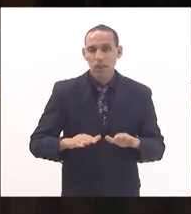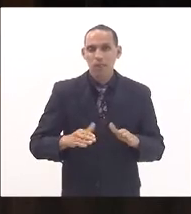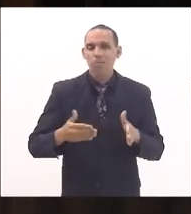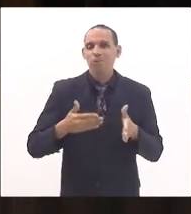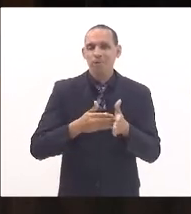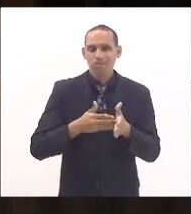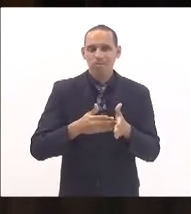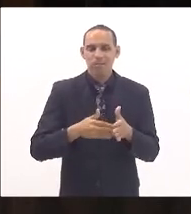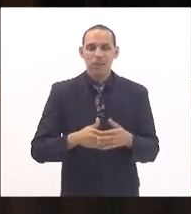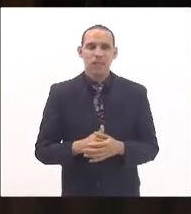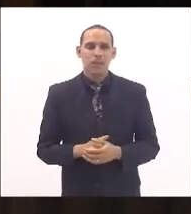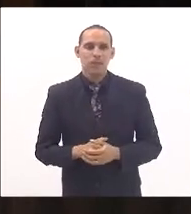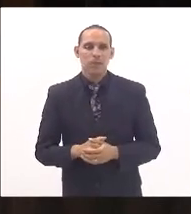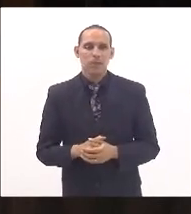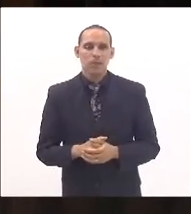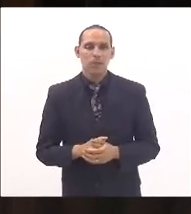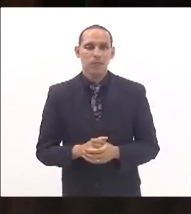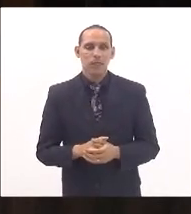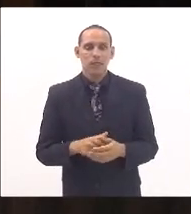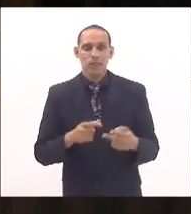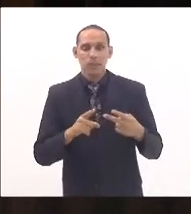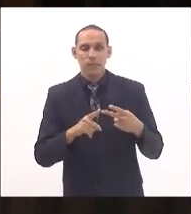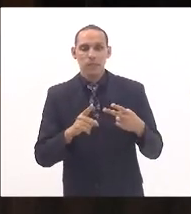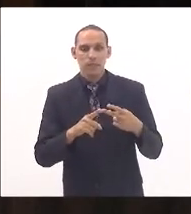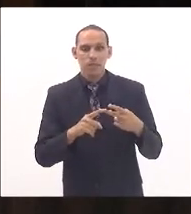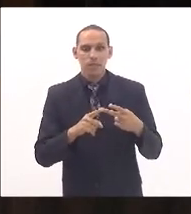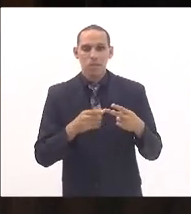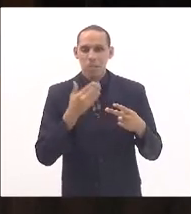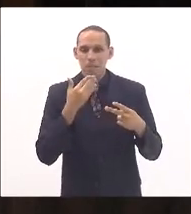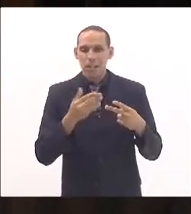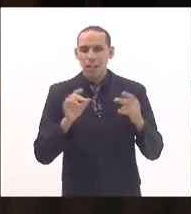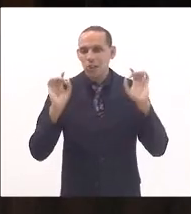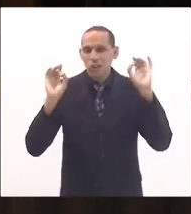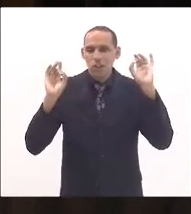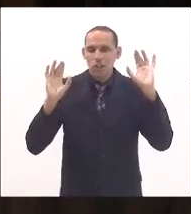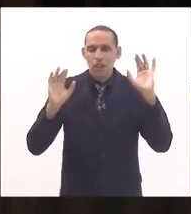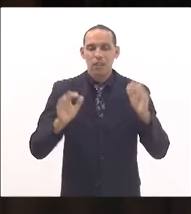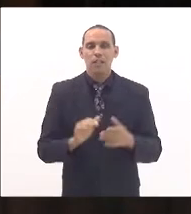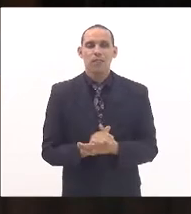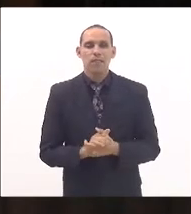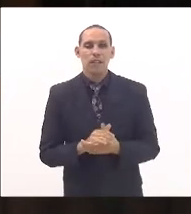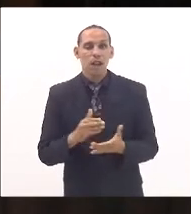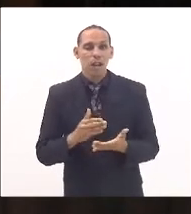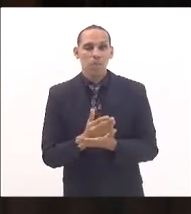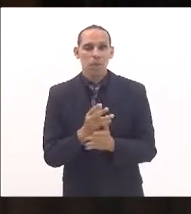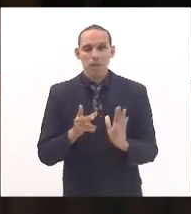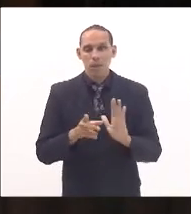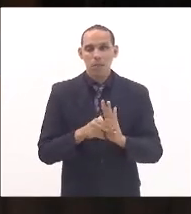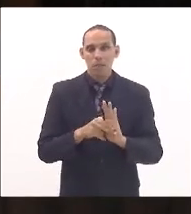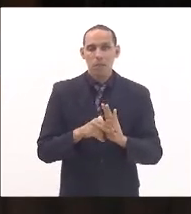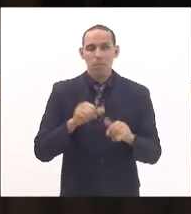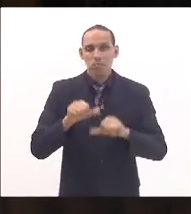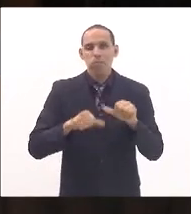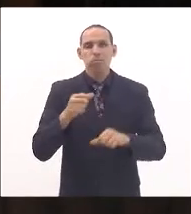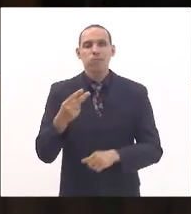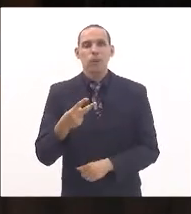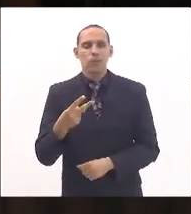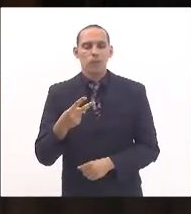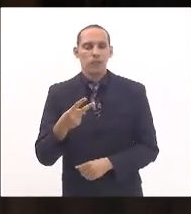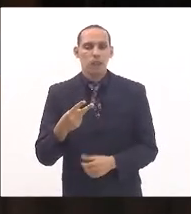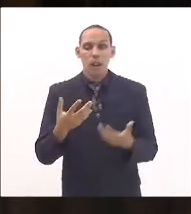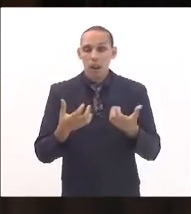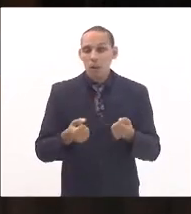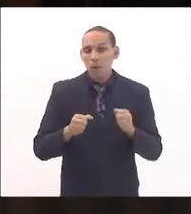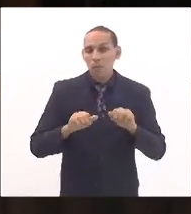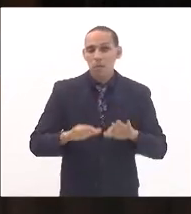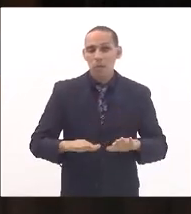rejeitado. Há sobre a mesa requerimento de destaque pela aprovação da emenda modificativa 2. Senhores que